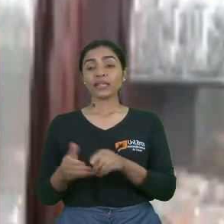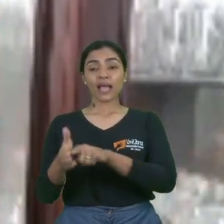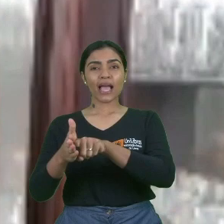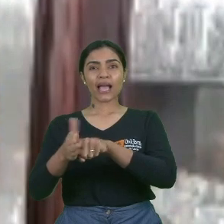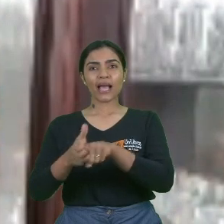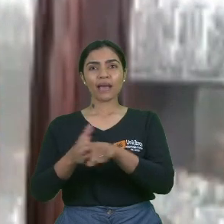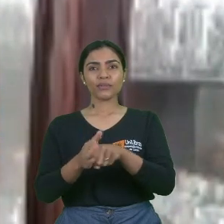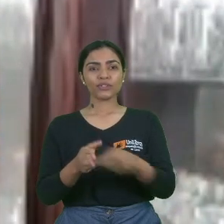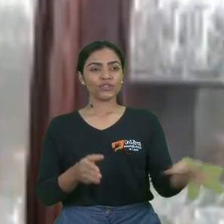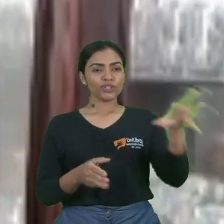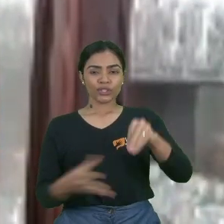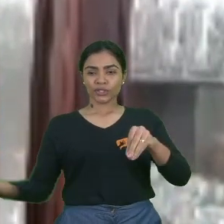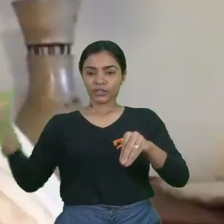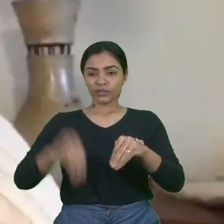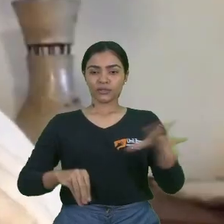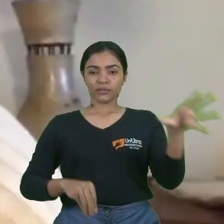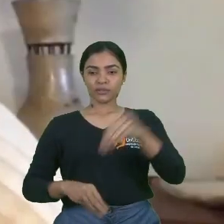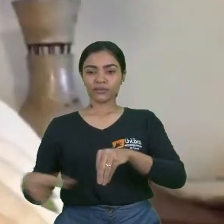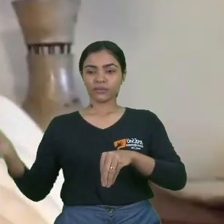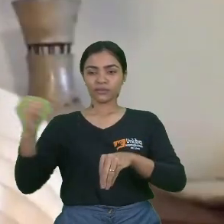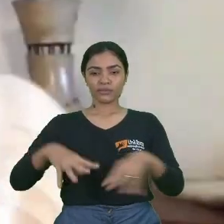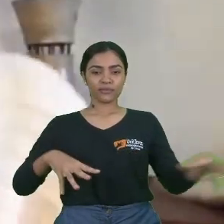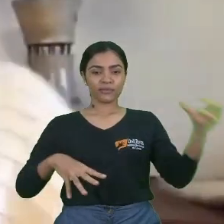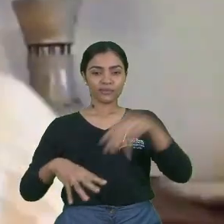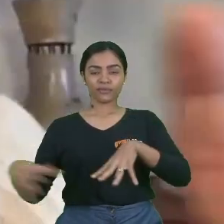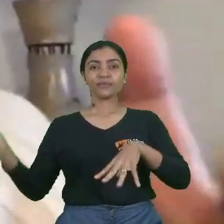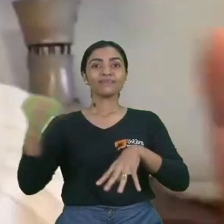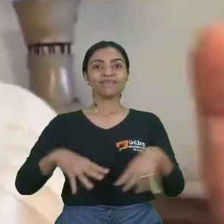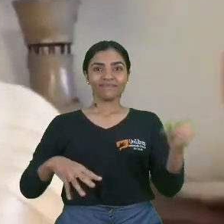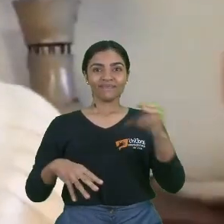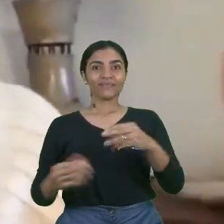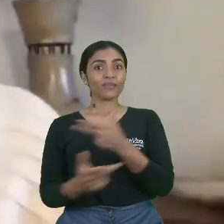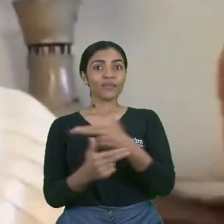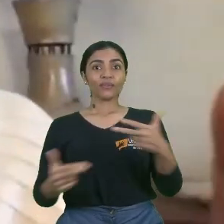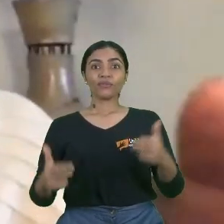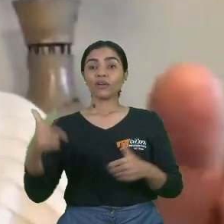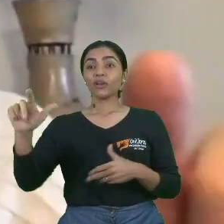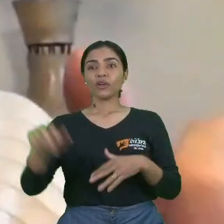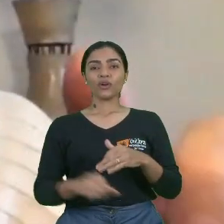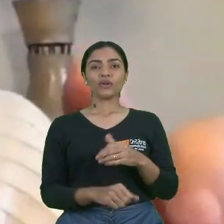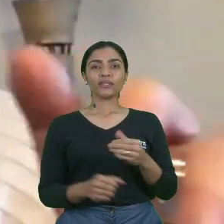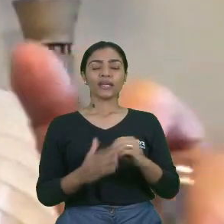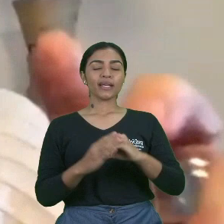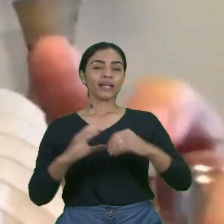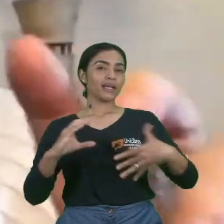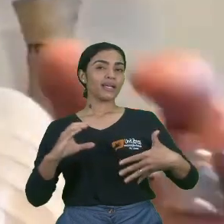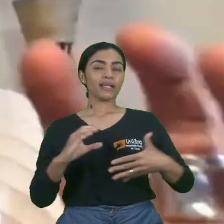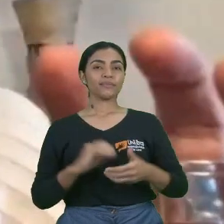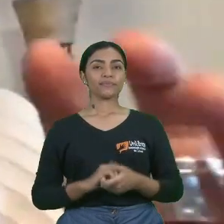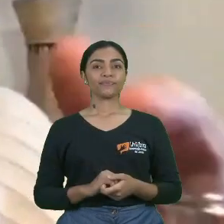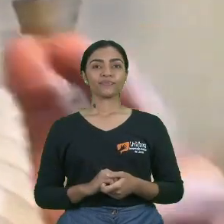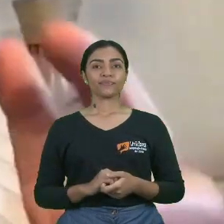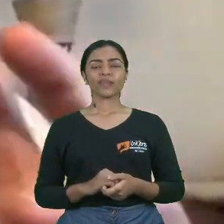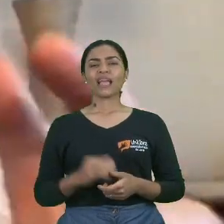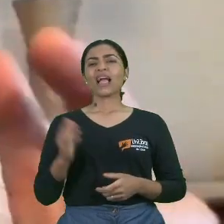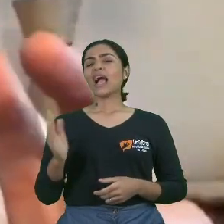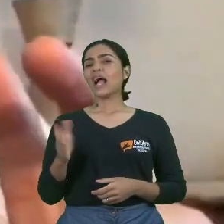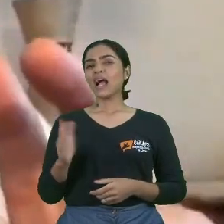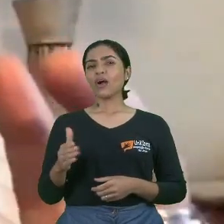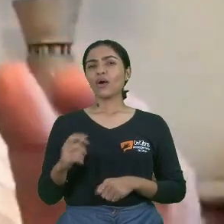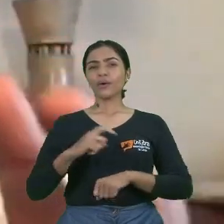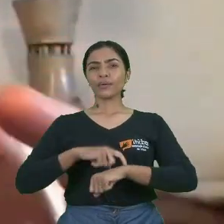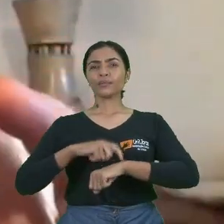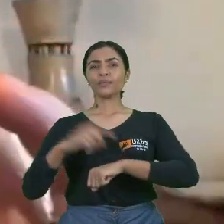daí eu vou falar mais depois Lauri eu não tá tranquilo agora vamos voltar para esse